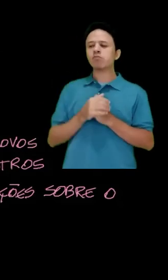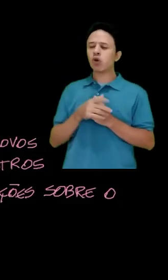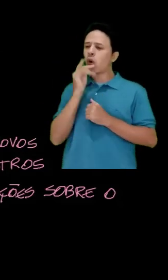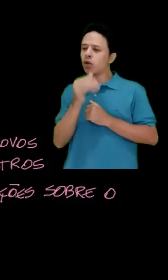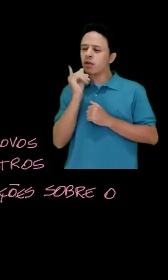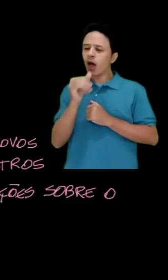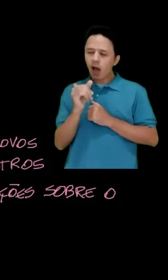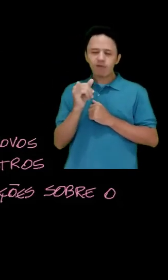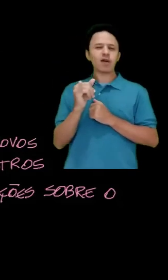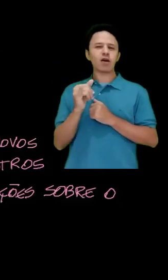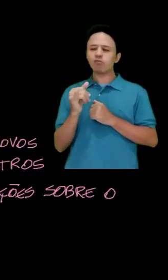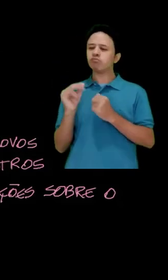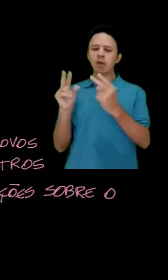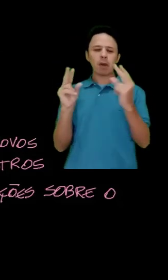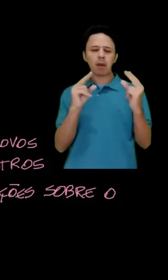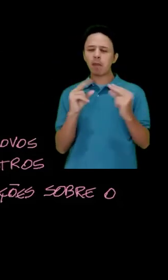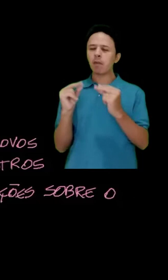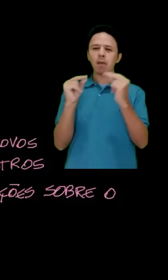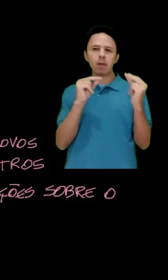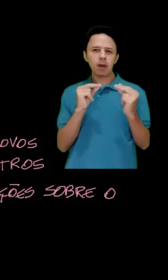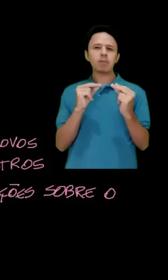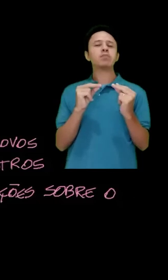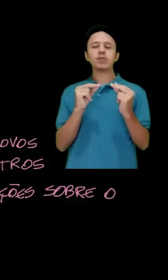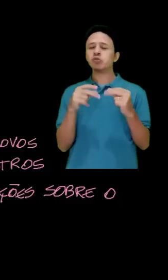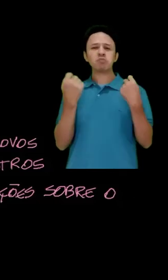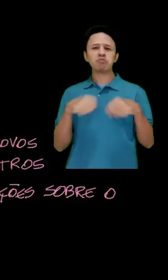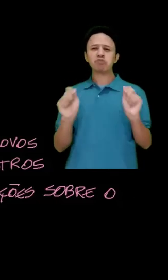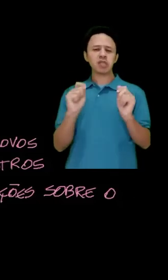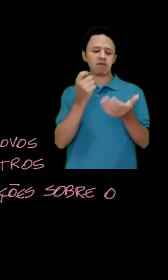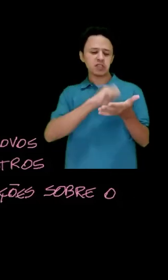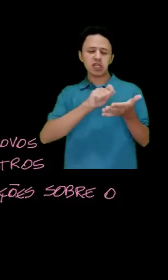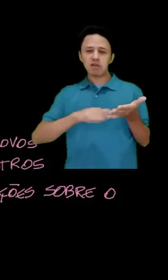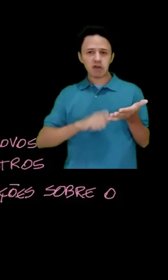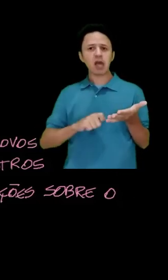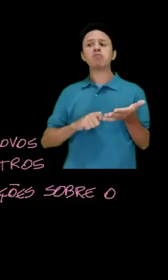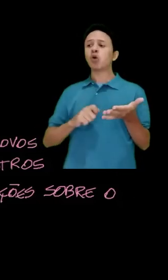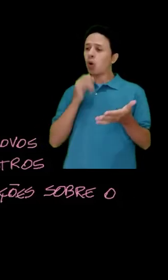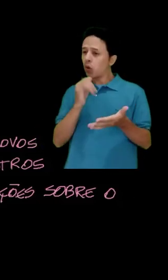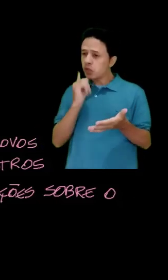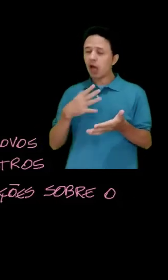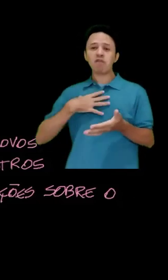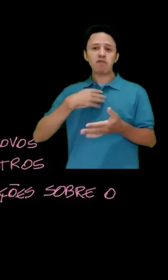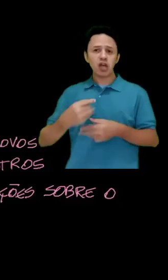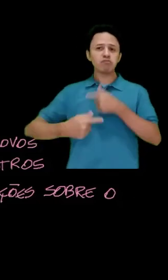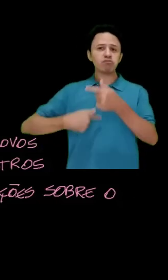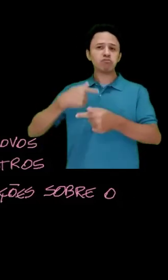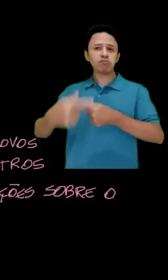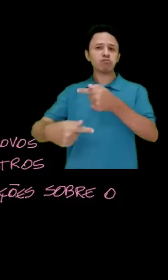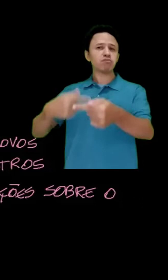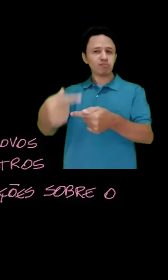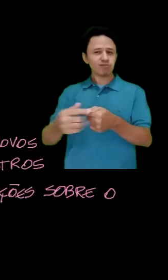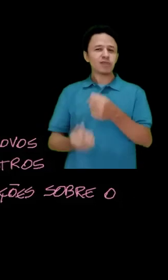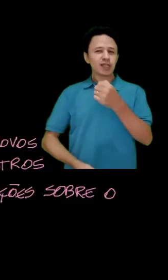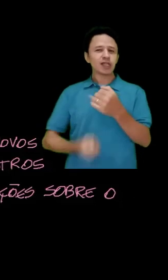contadas oralmente, na maioria das vezes, sem a necessidade de uma escrita e que passava de geração para geração,